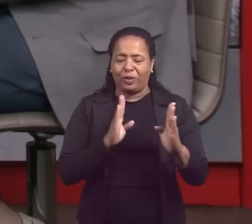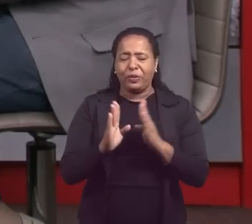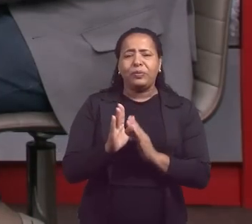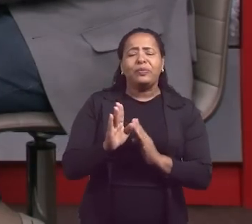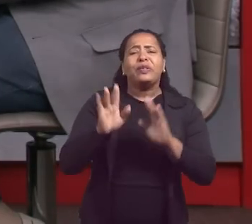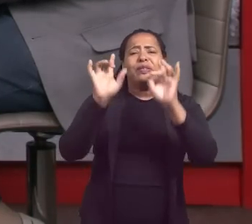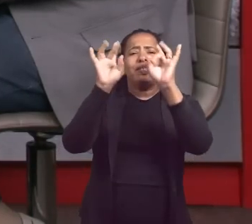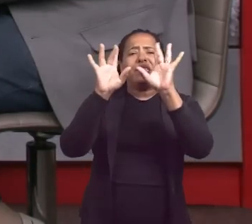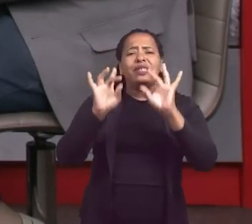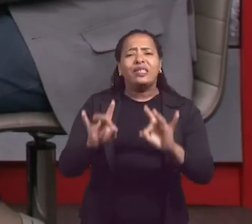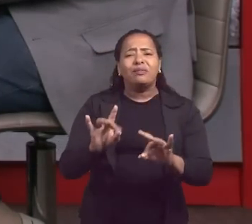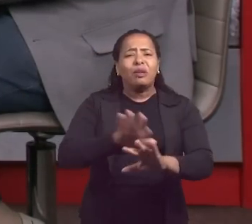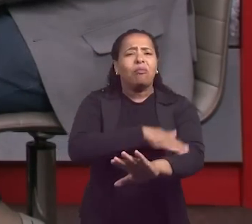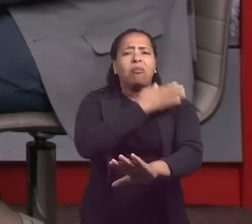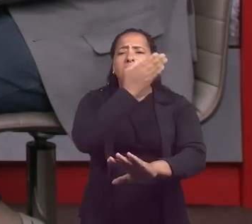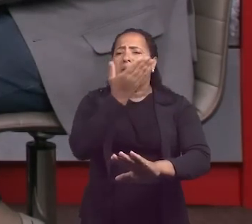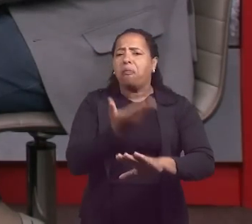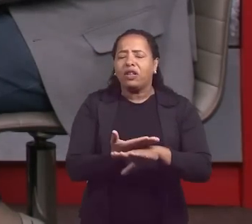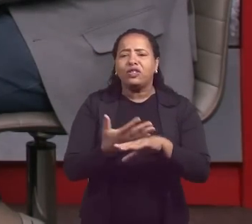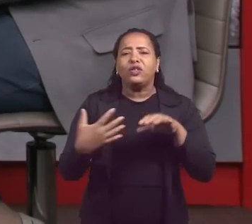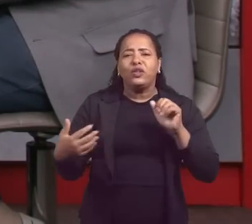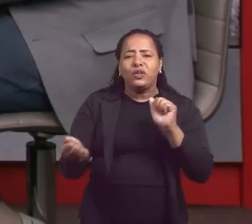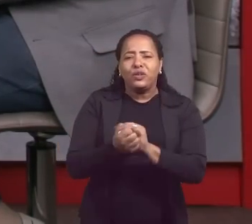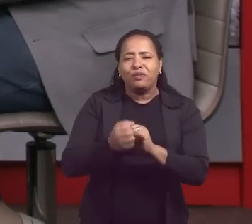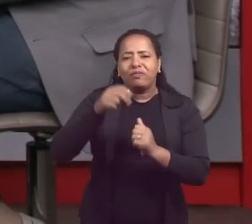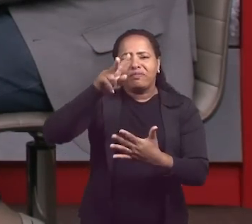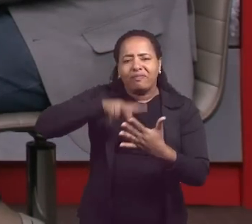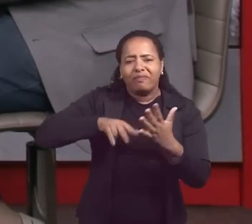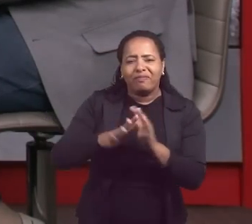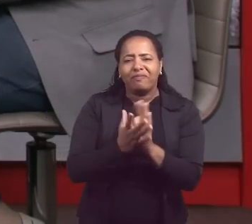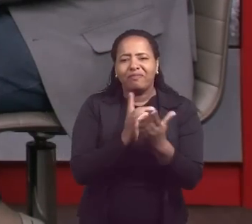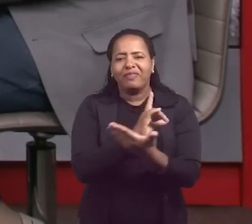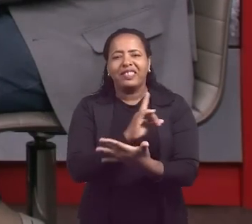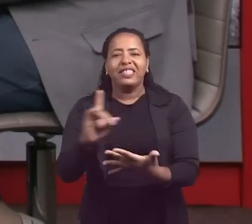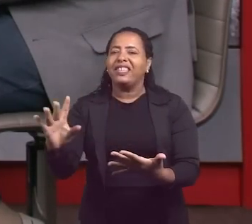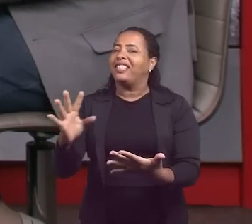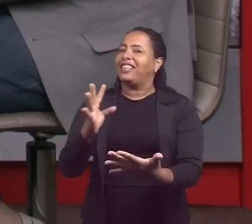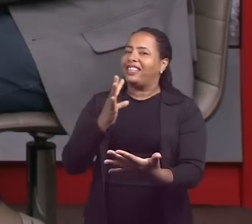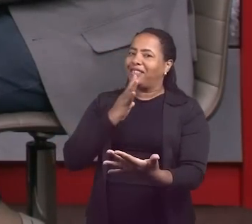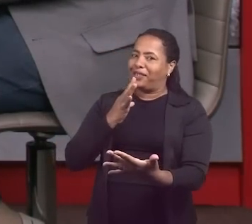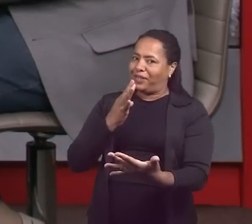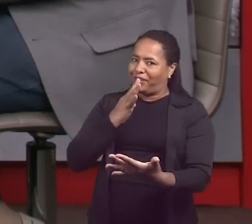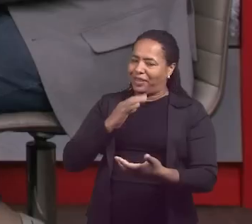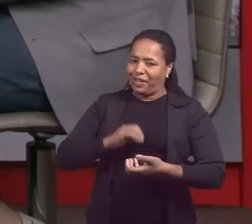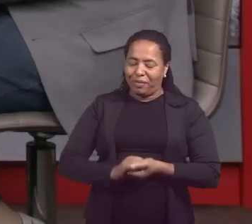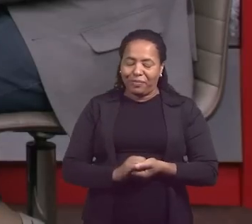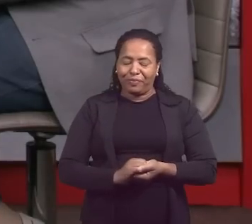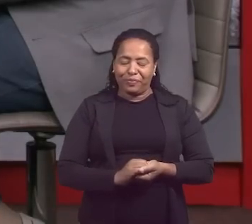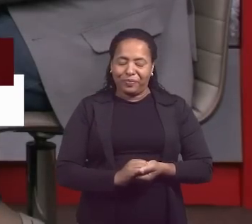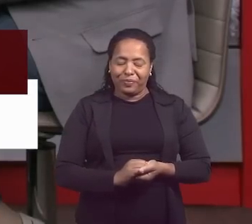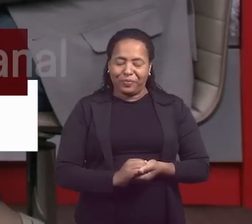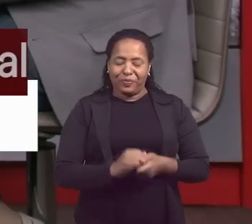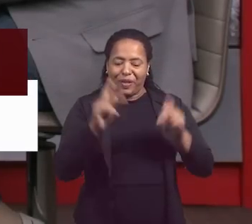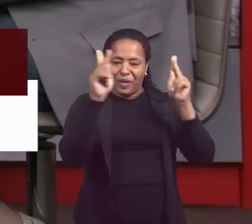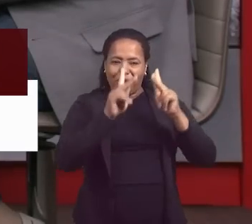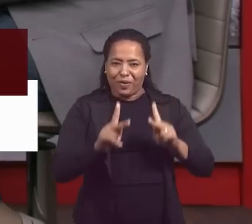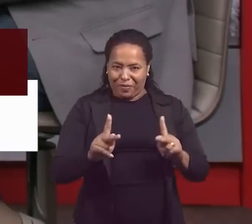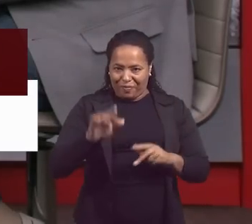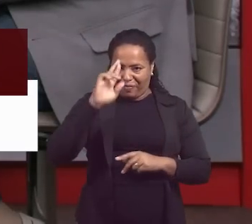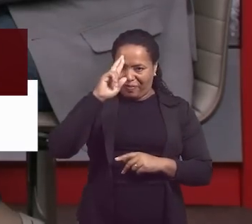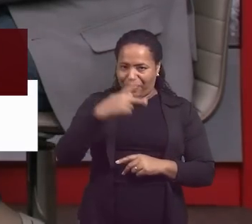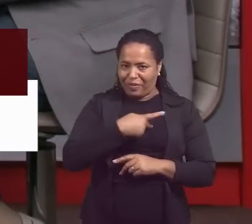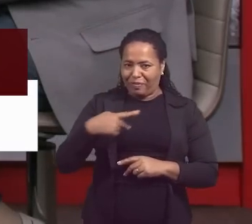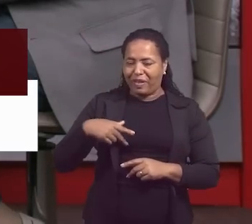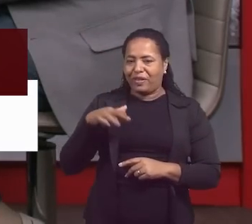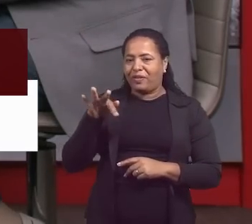nós juntos lemos a palavra de Deus, conhecemos a palavra do Senhor. Paz do Senhor, pastor Fábio. Paz do Senhor, Andréia. Estamos